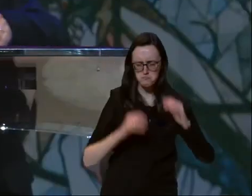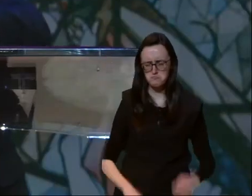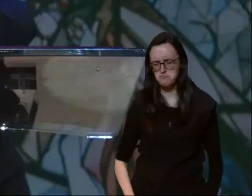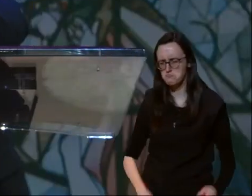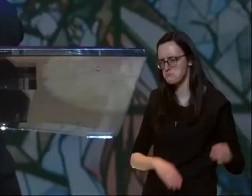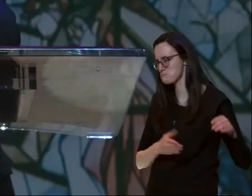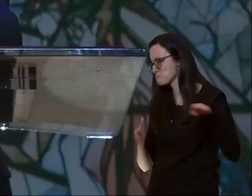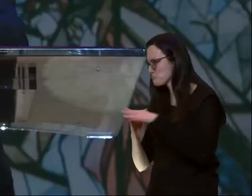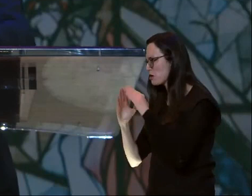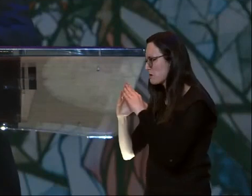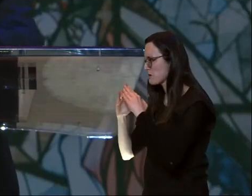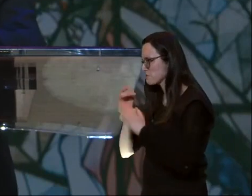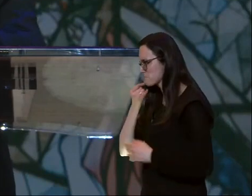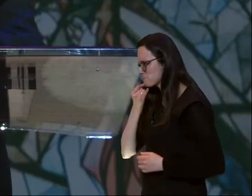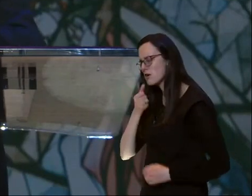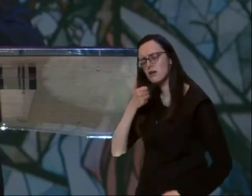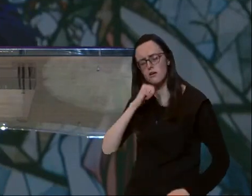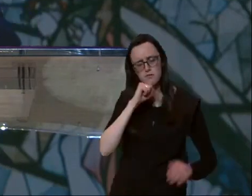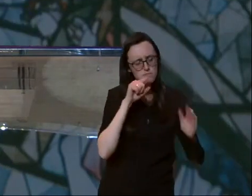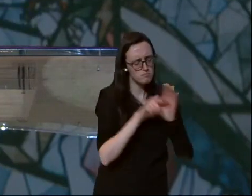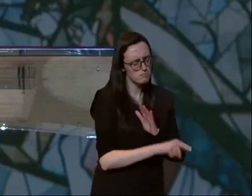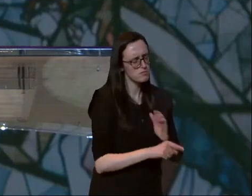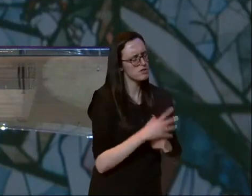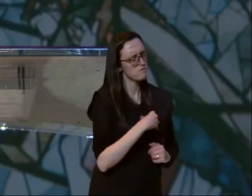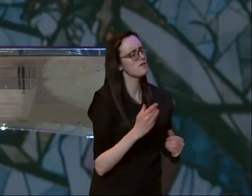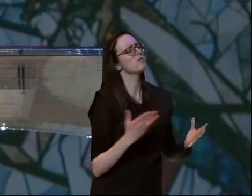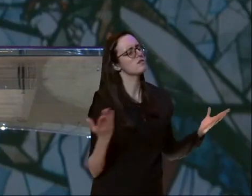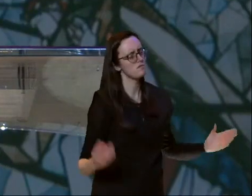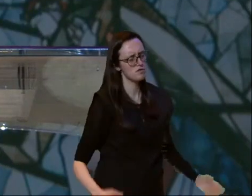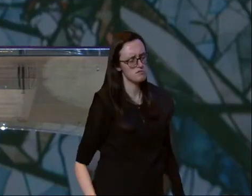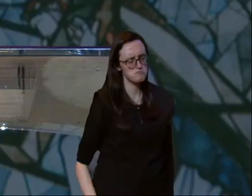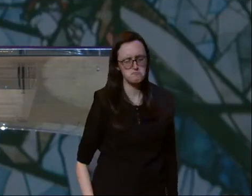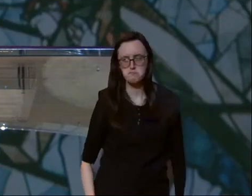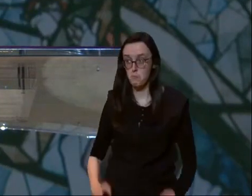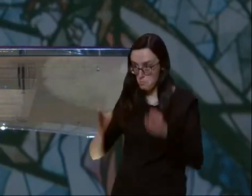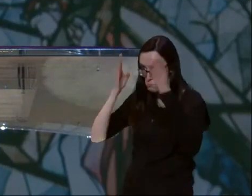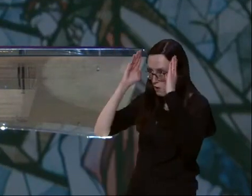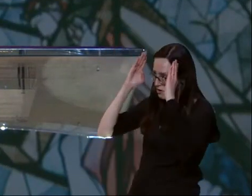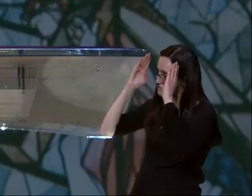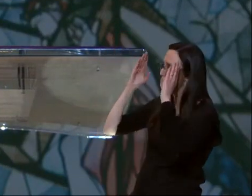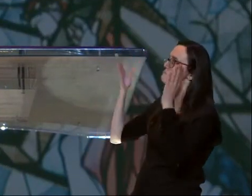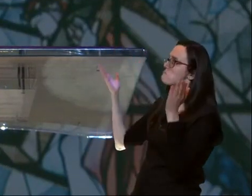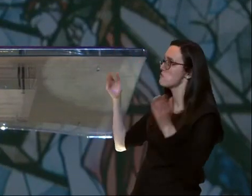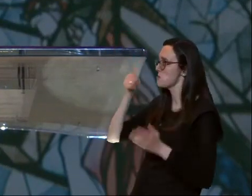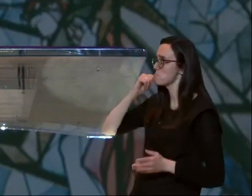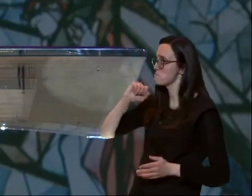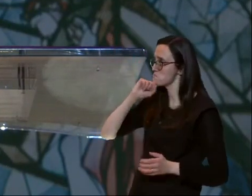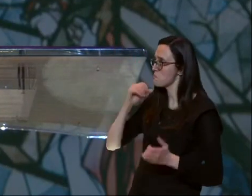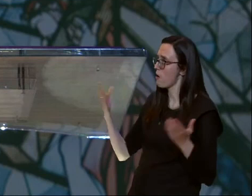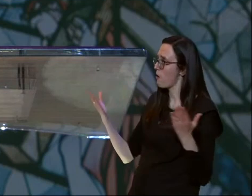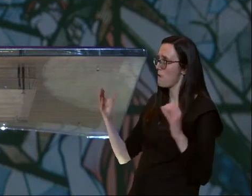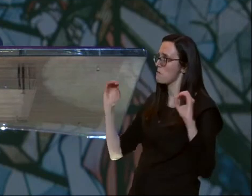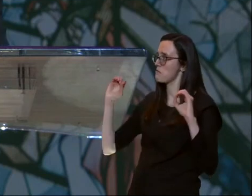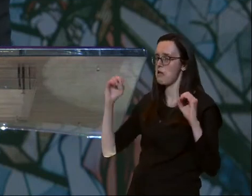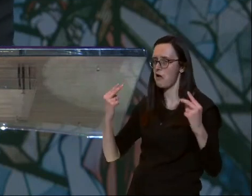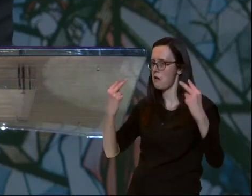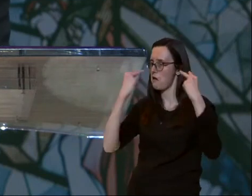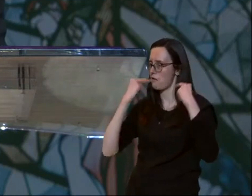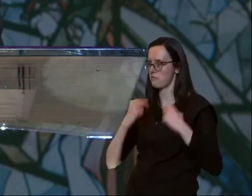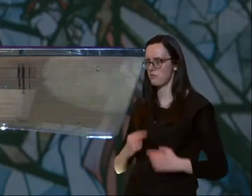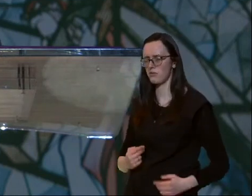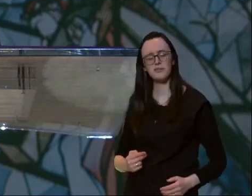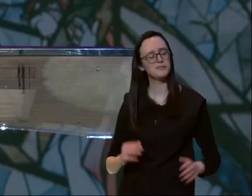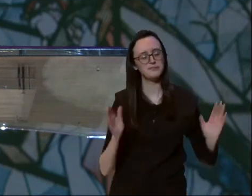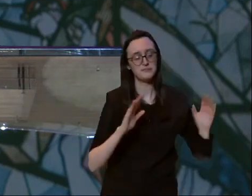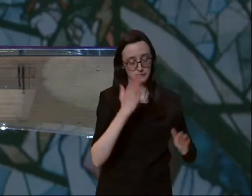triste. E a mãe disse, o que foi, meu filho? Mãe, hoje ninguém me reconheceu. Não, meu filho, sabe por